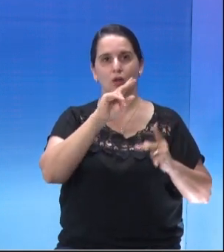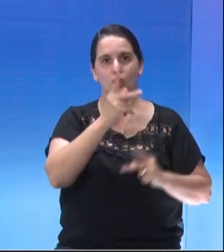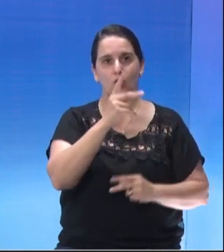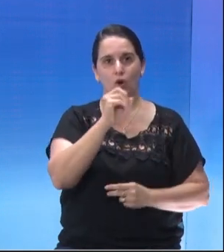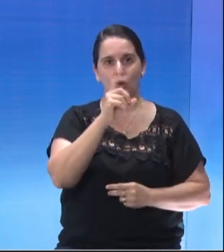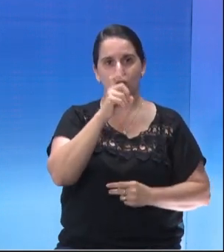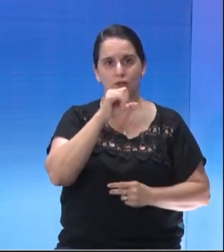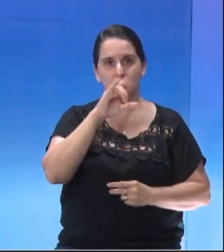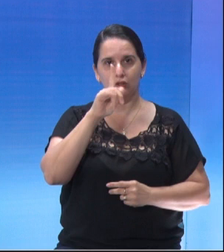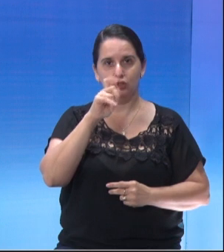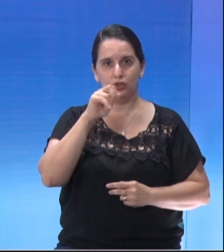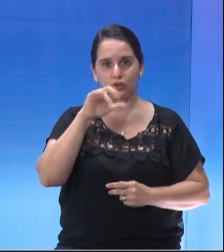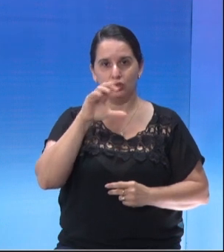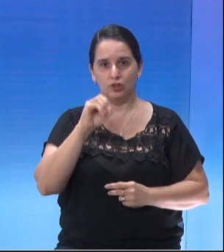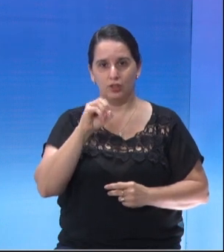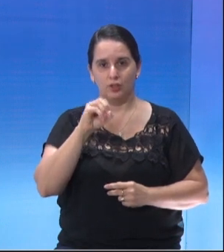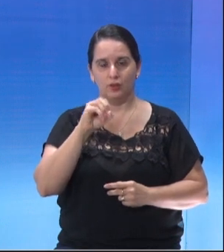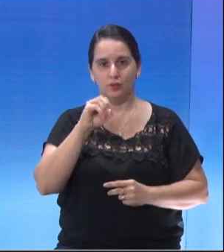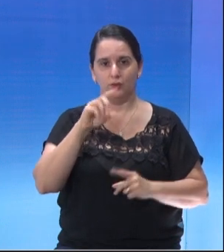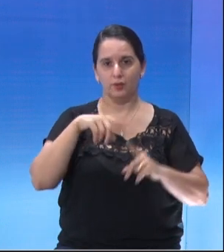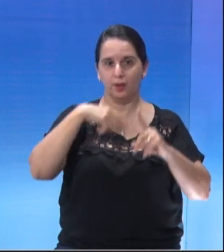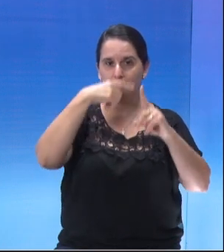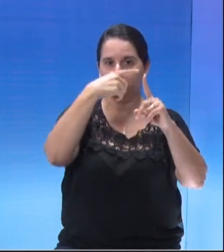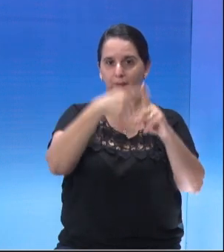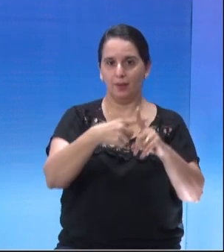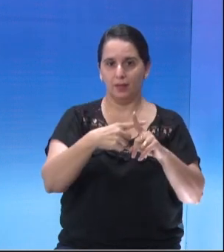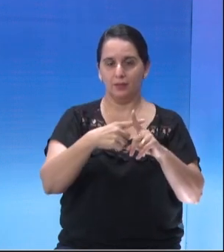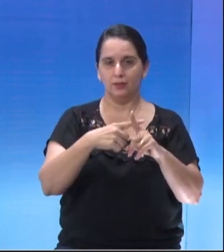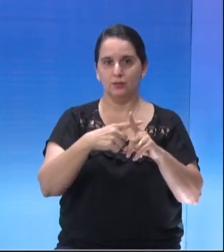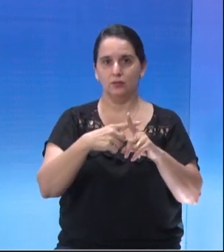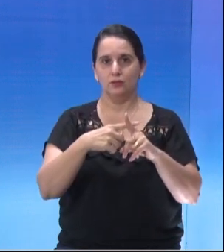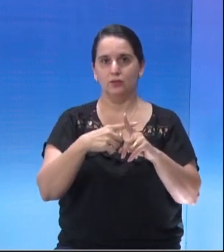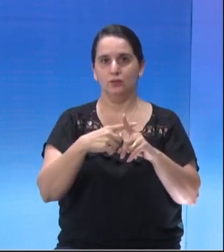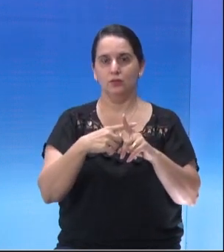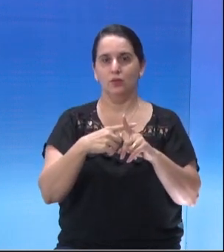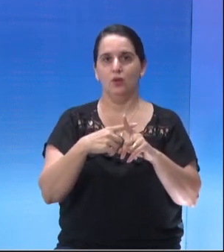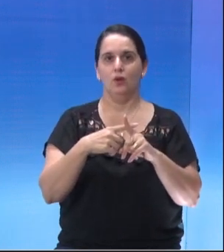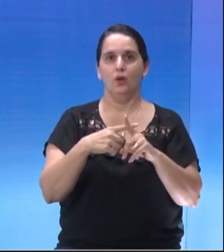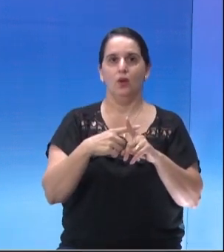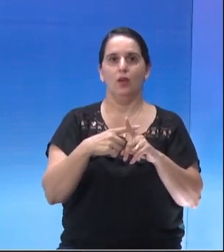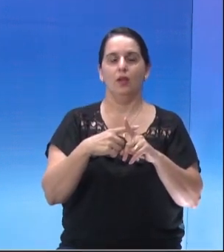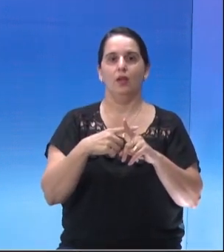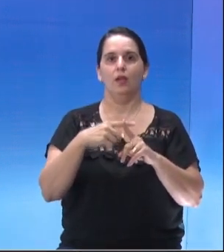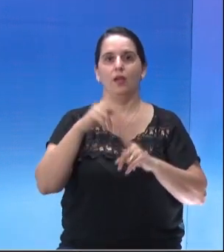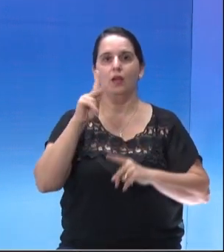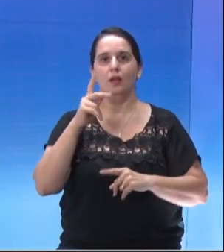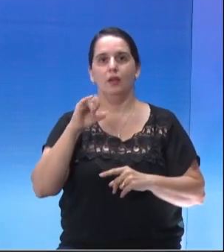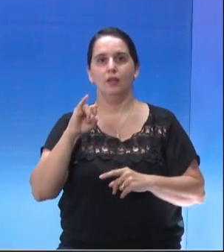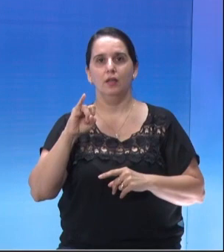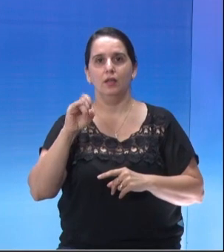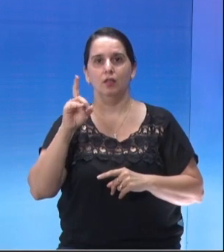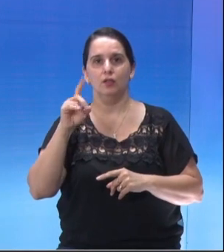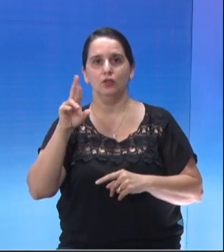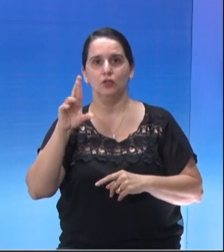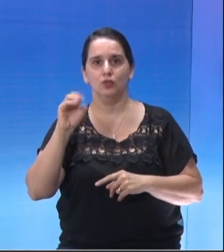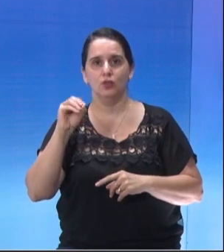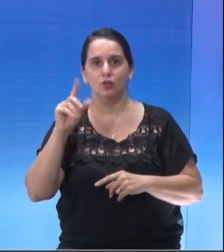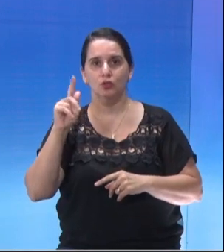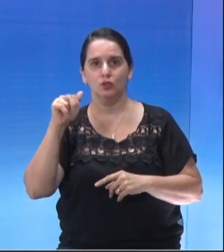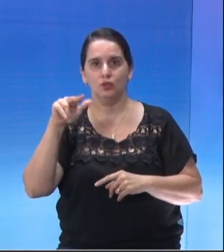que o oxigênio possui uma maior eletronegatividade. Mas, professor, o que